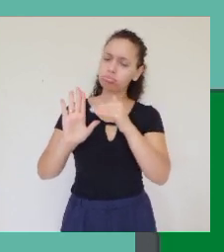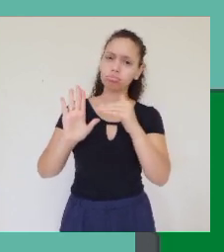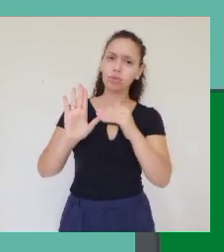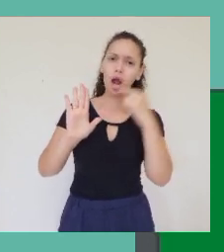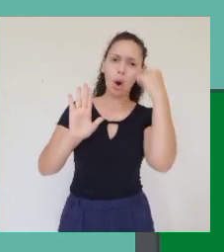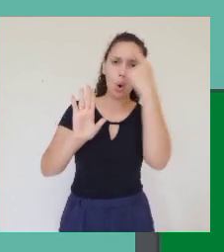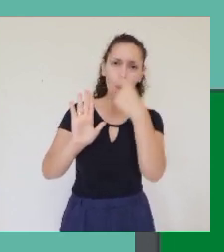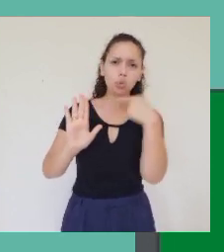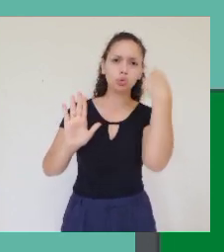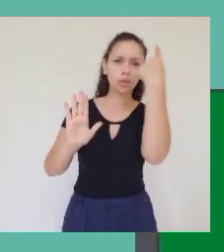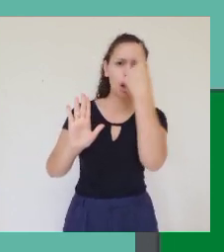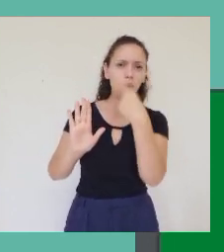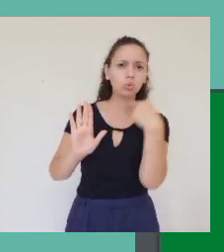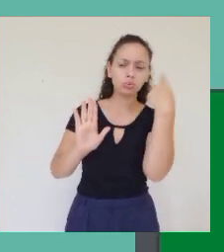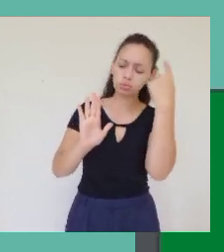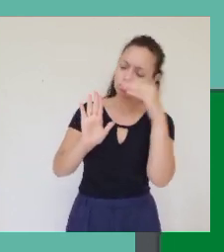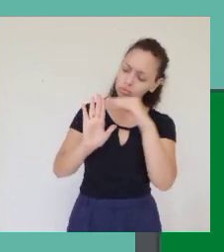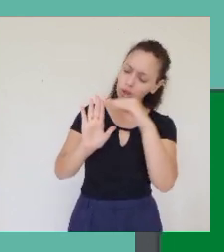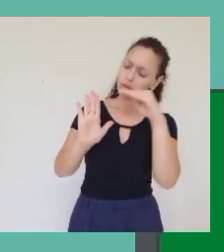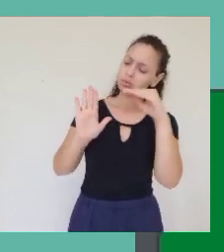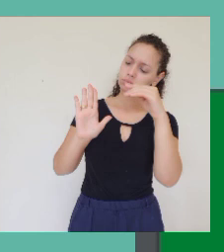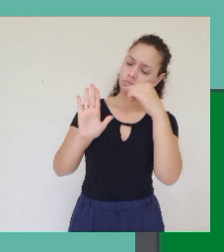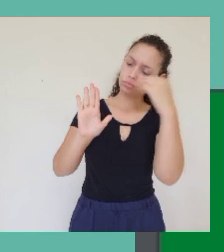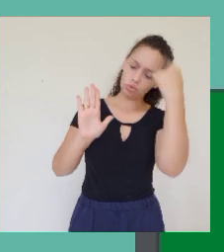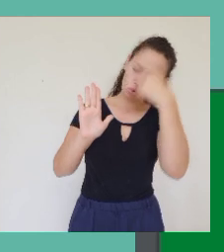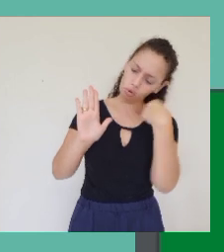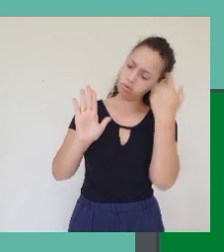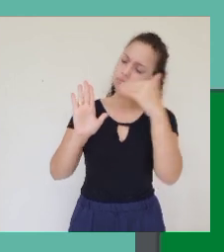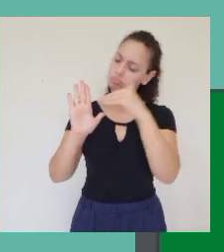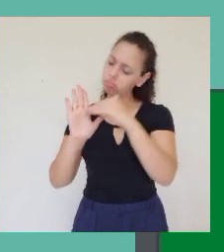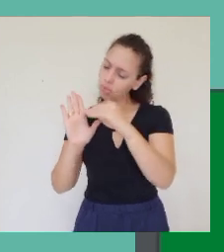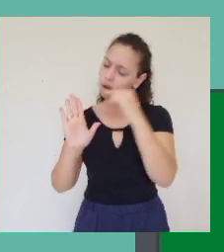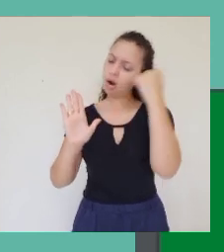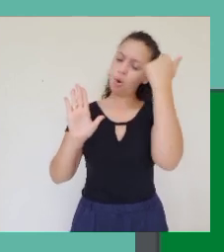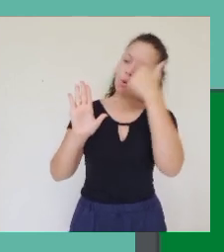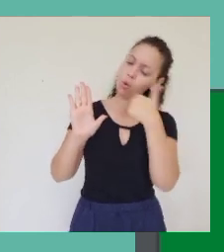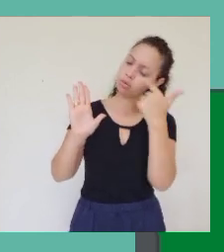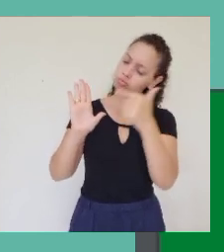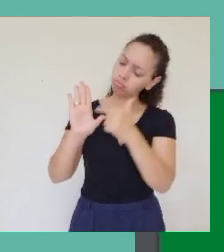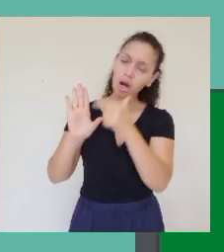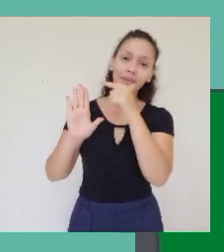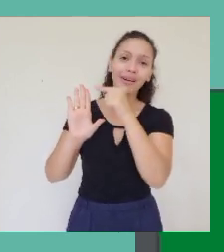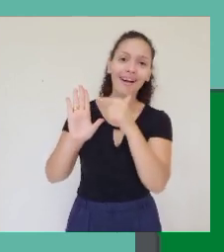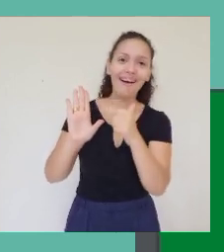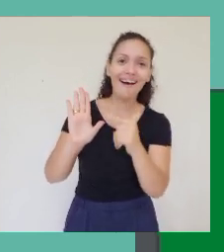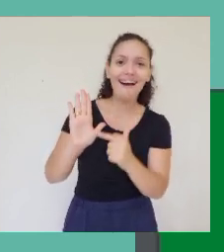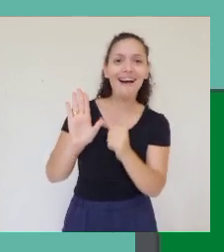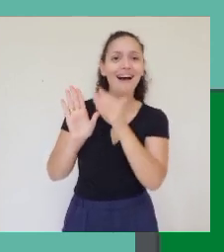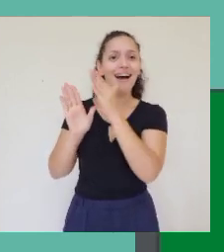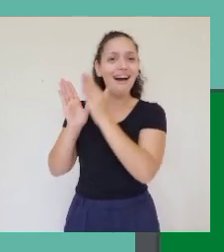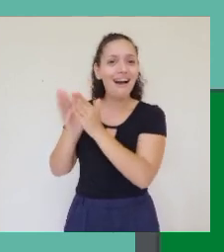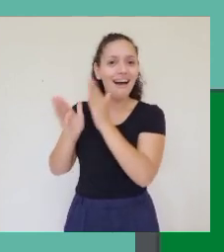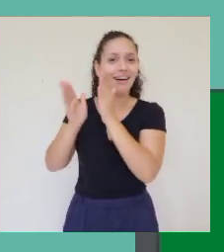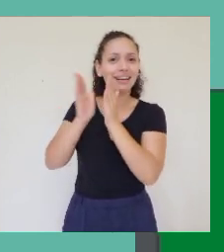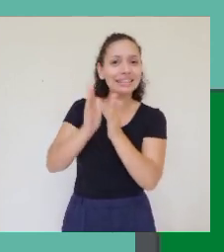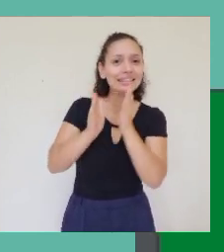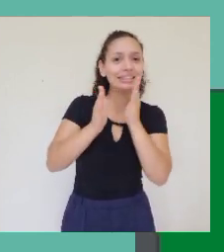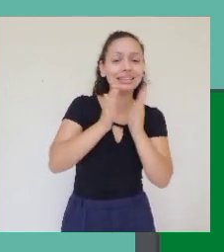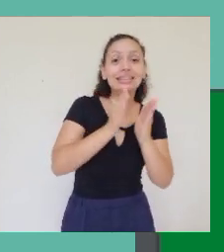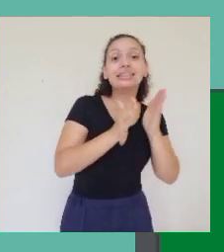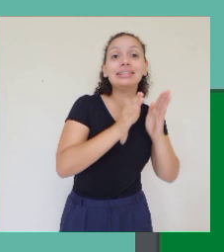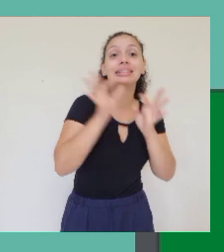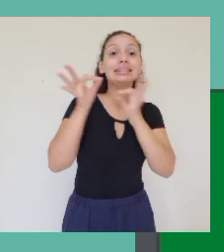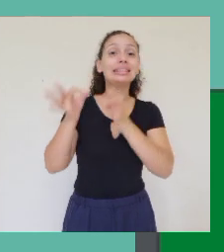que você estabeleça o que você vai fazer, por quanto tempo você vai fazer, porque às vezes a gente se contenta